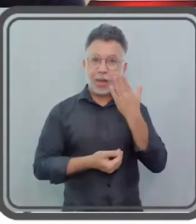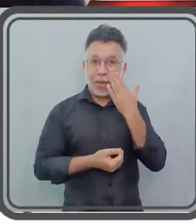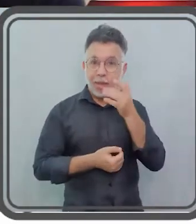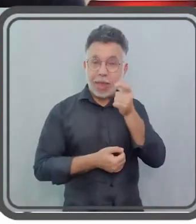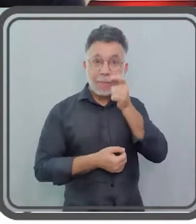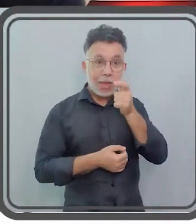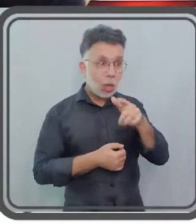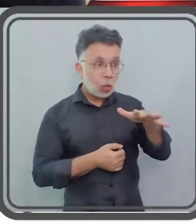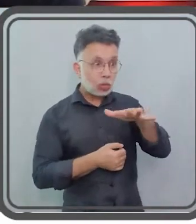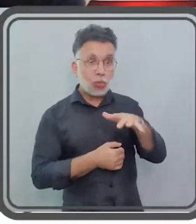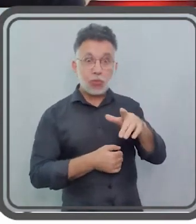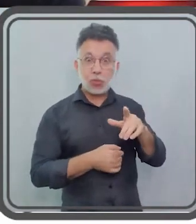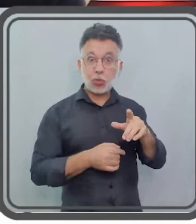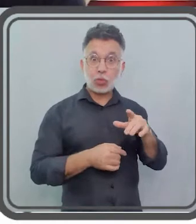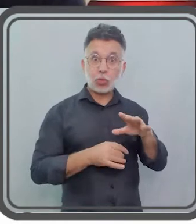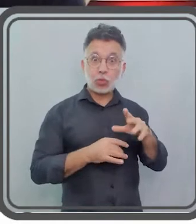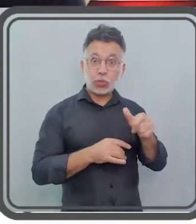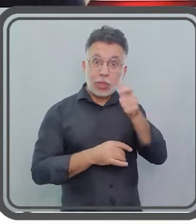por profissionais de RH.